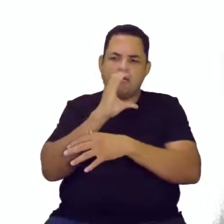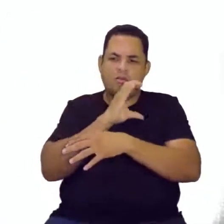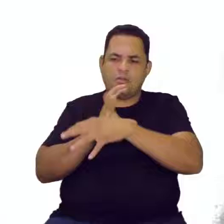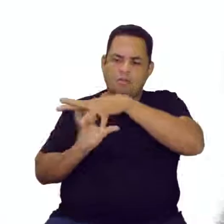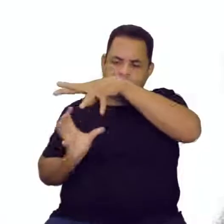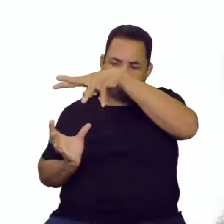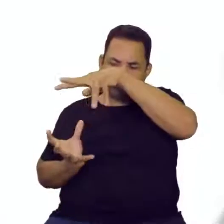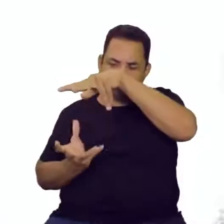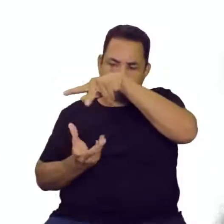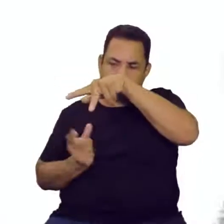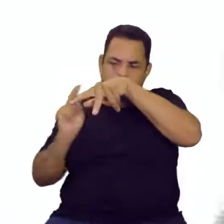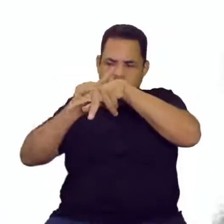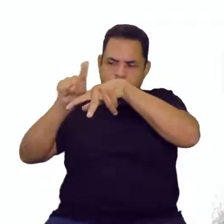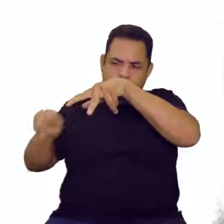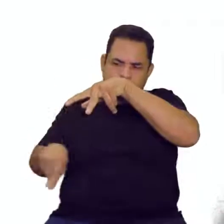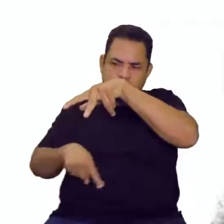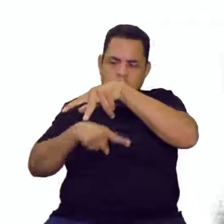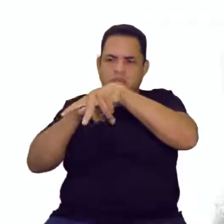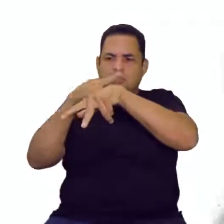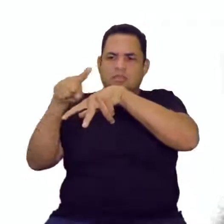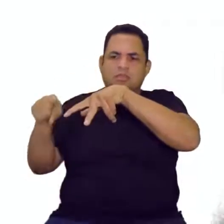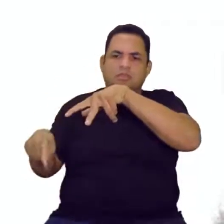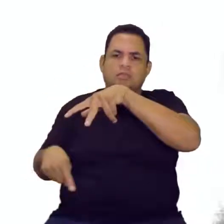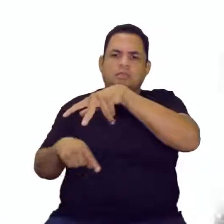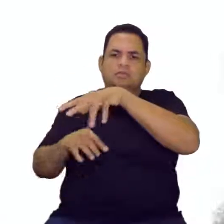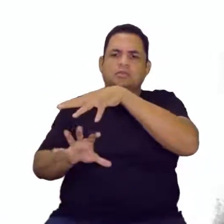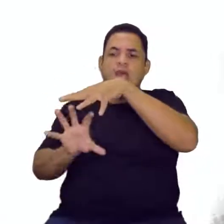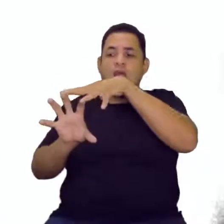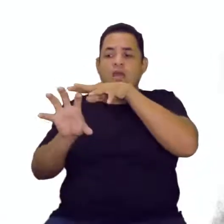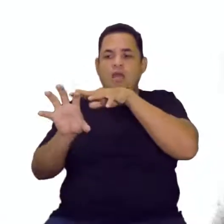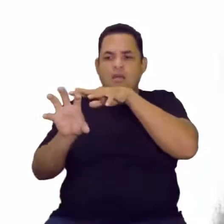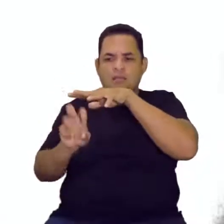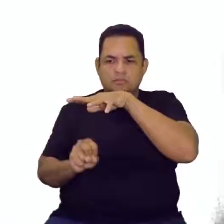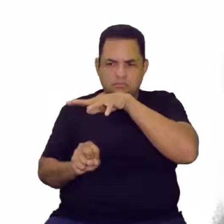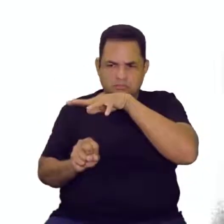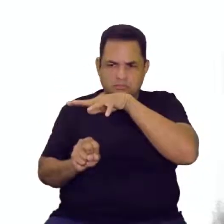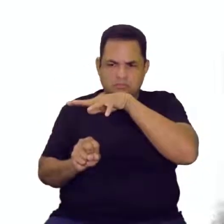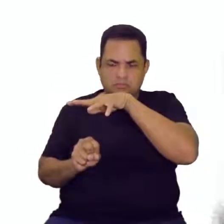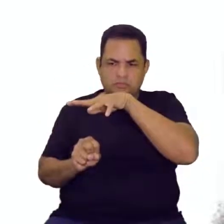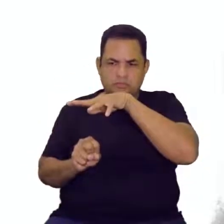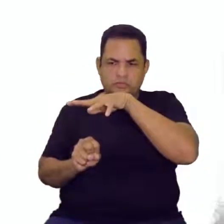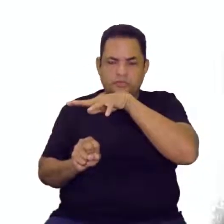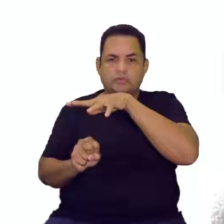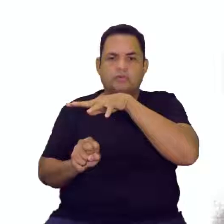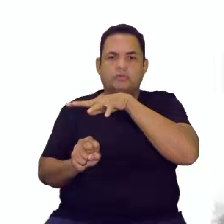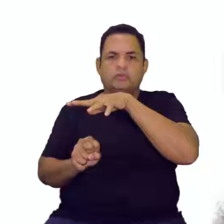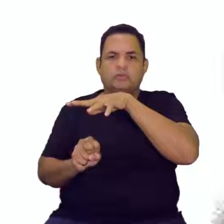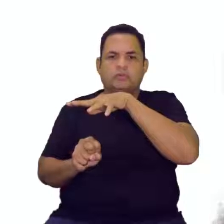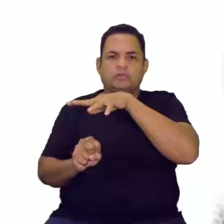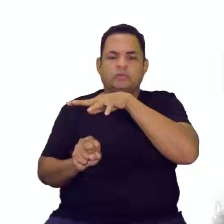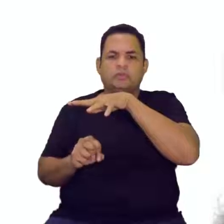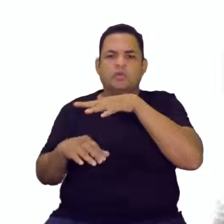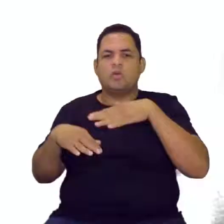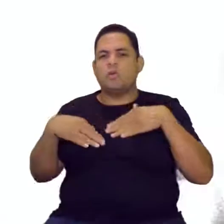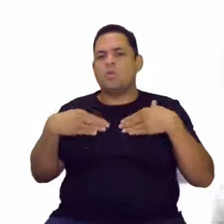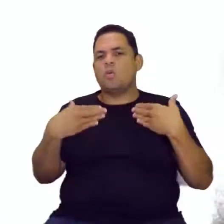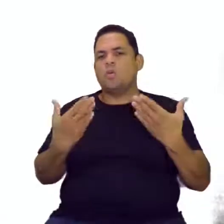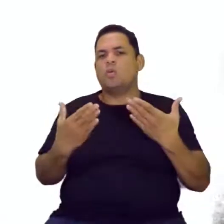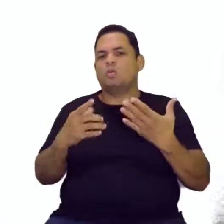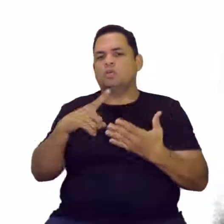Terra, e essa energia ela é absorvida pela Terra. Quando